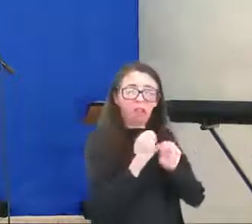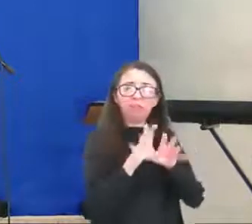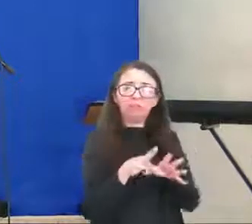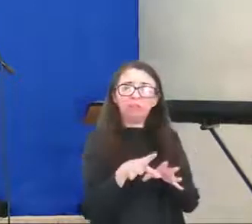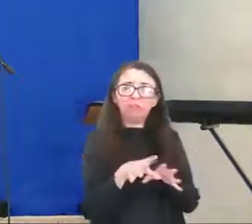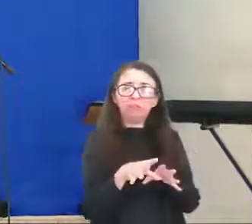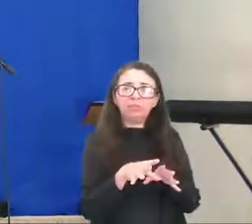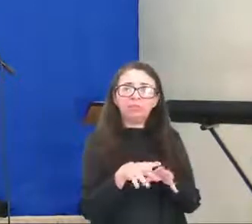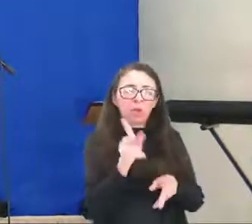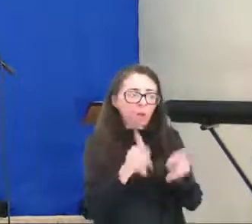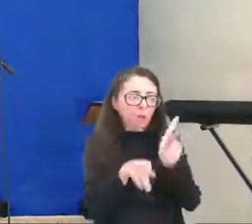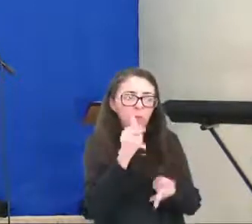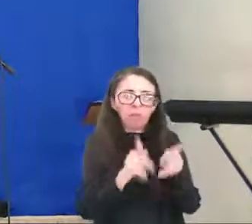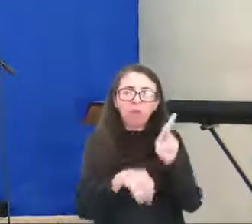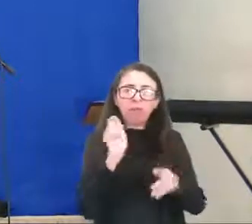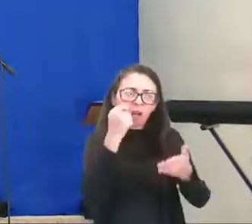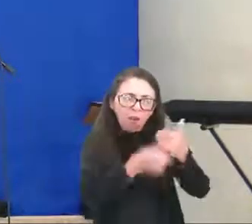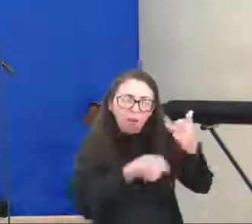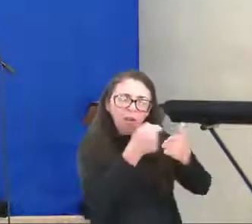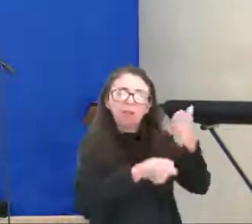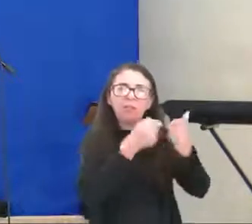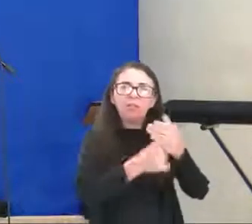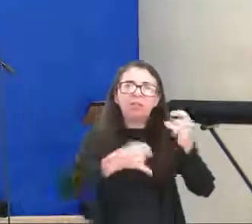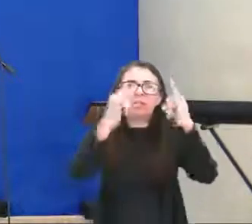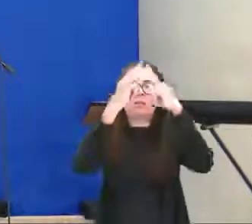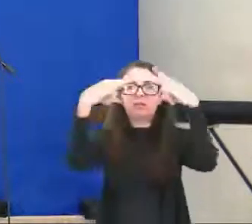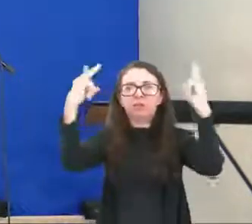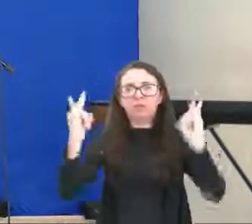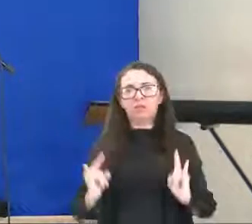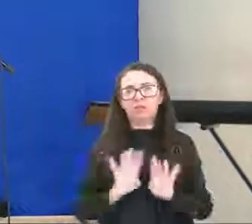Então, nós aqui, que